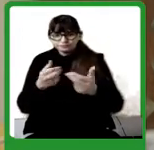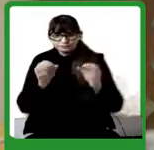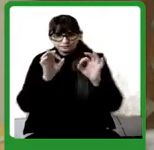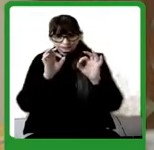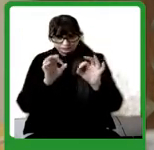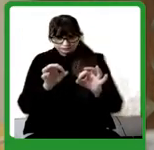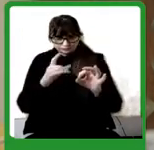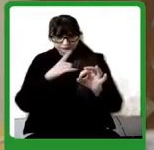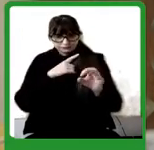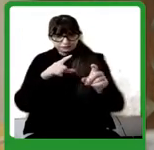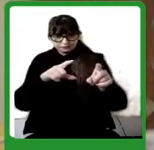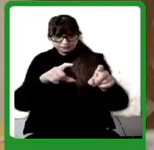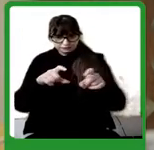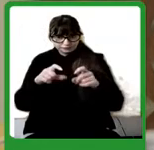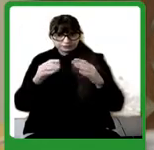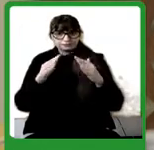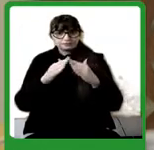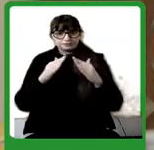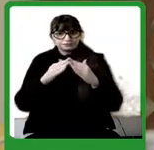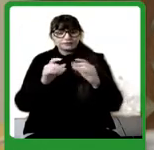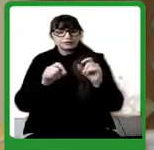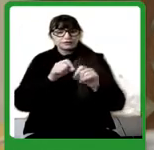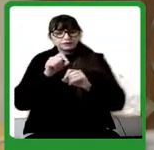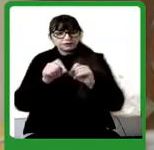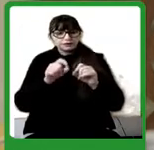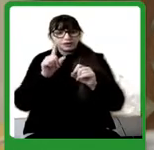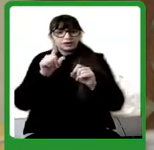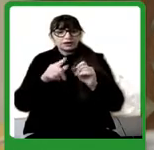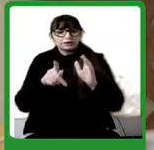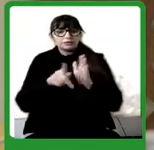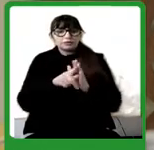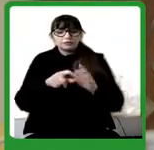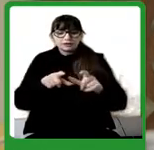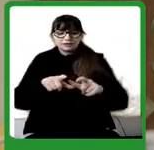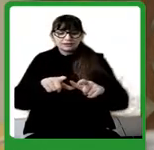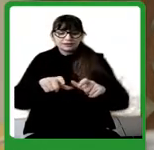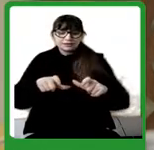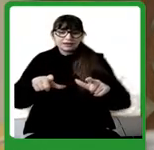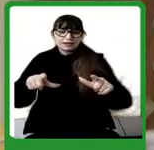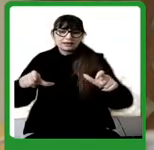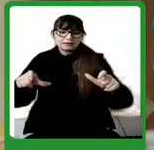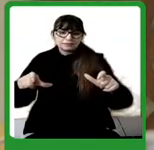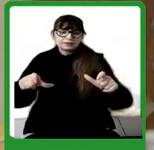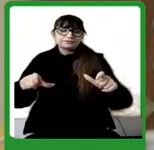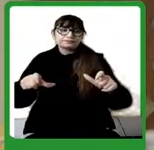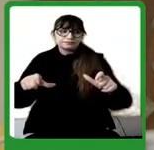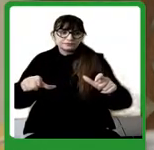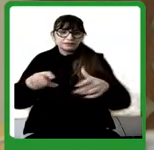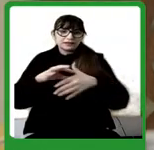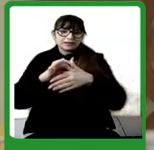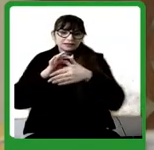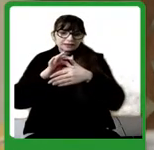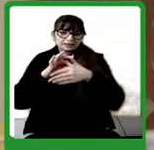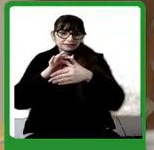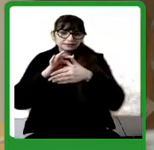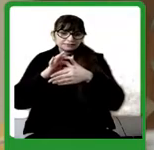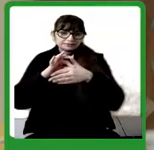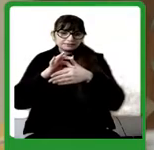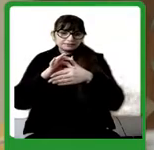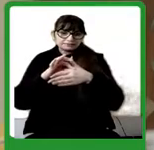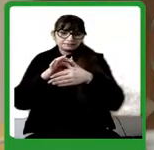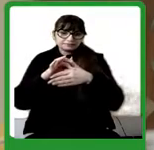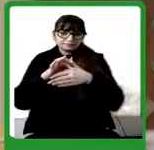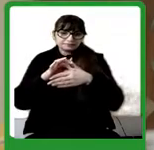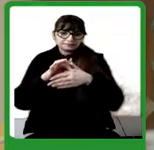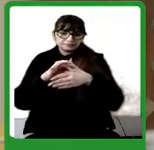casa de um colono, que com certeza absoluta vai ter, é salame pendurado pra secar, né, numa vara. É sagrado, é